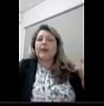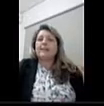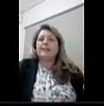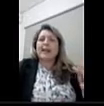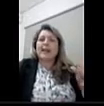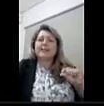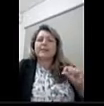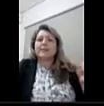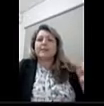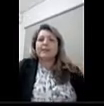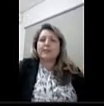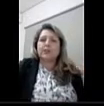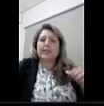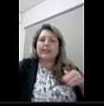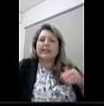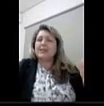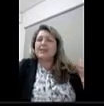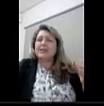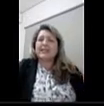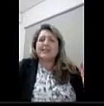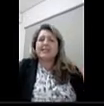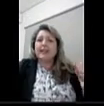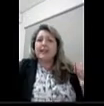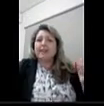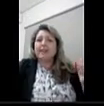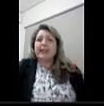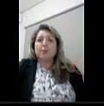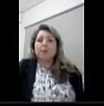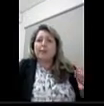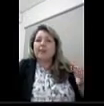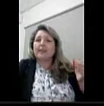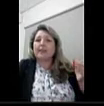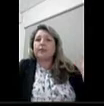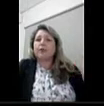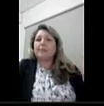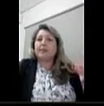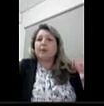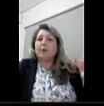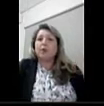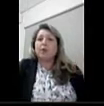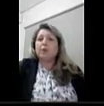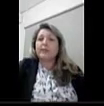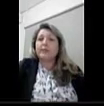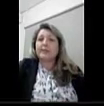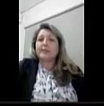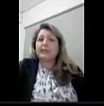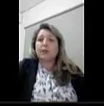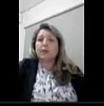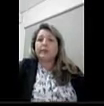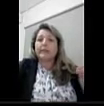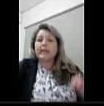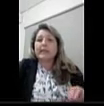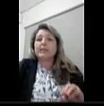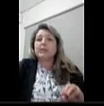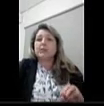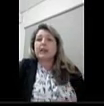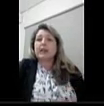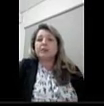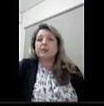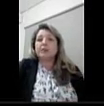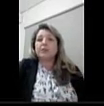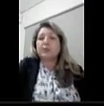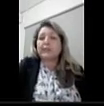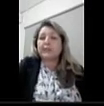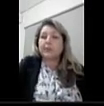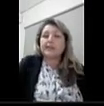dois S com C cedilha. Então, às vezes, vem uma informação muito em cima da outra. Isso acaba